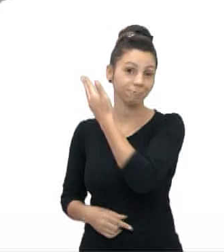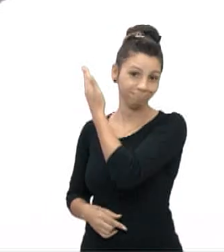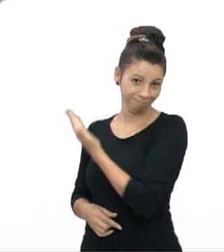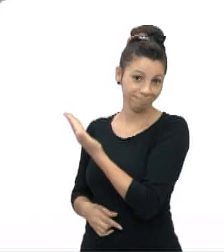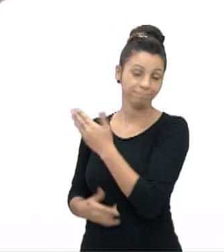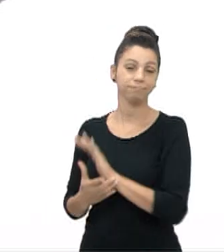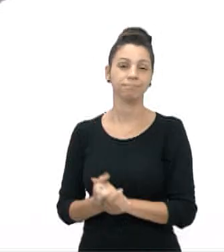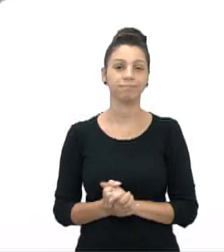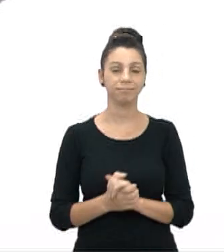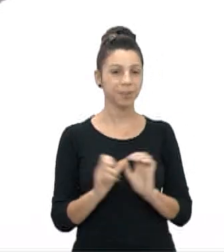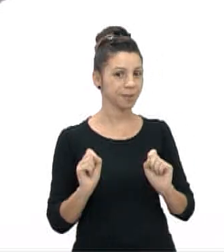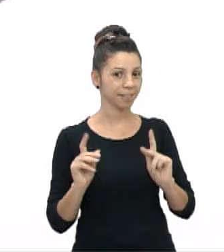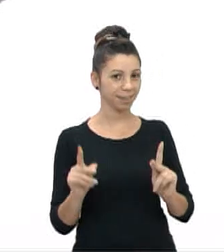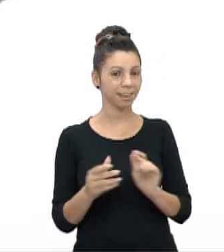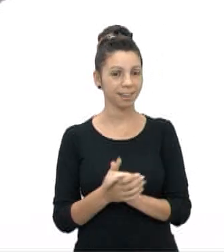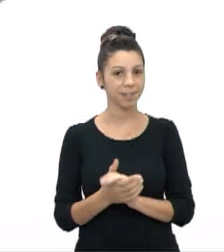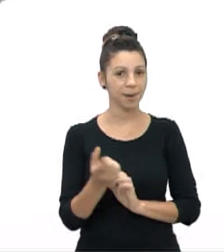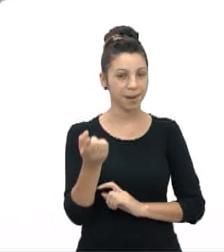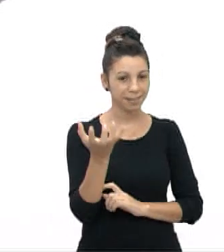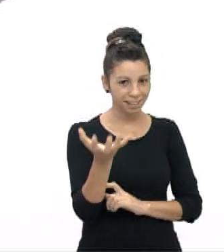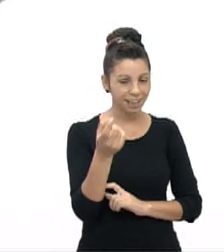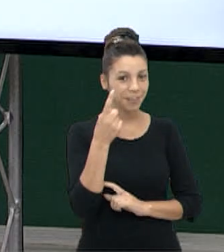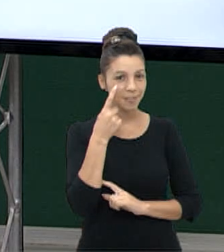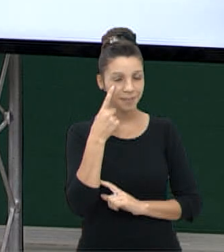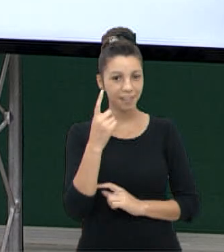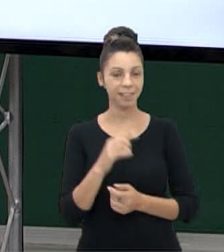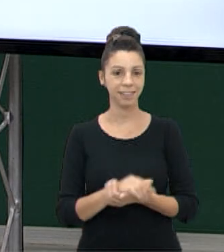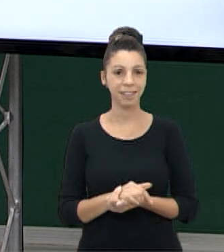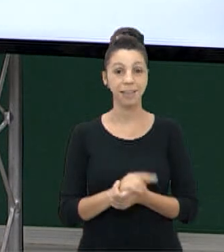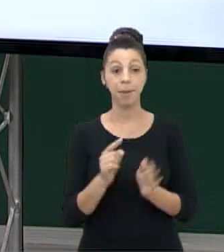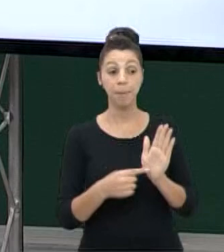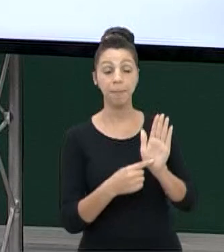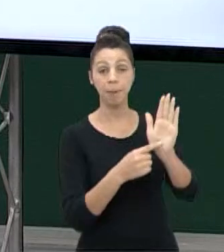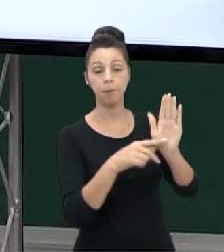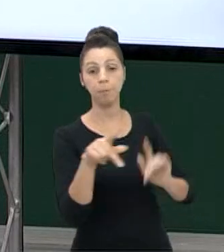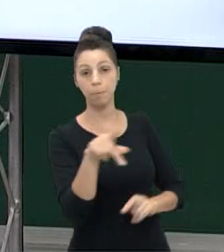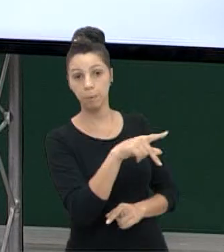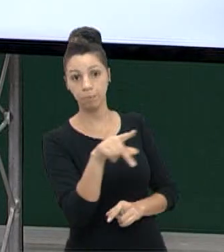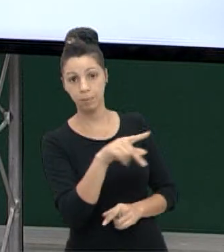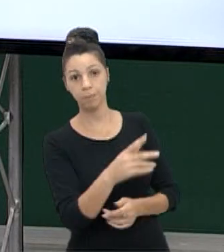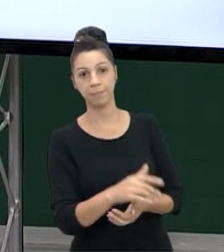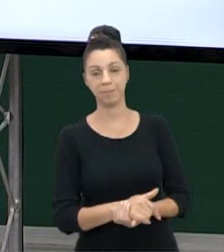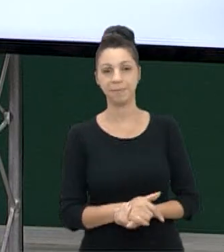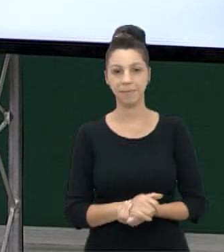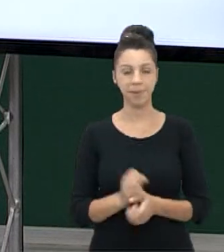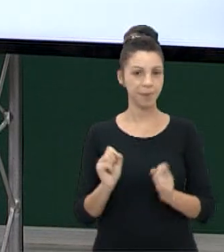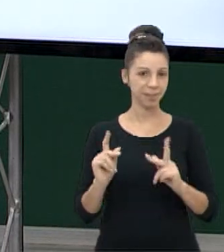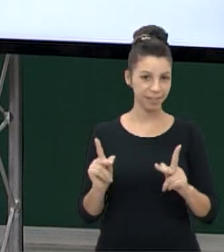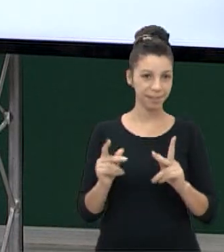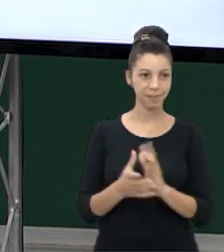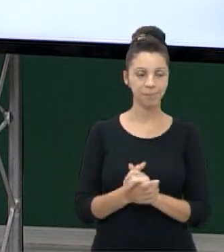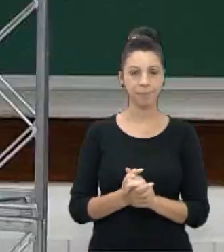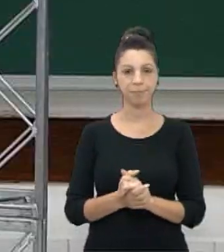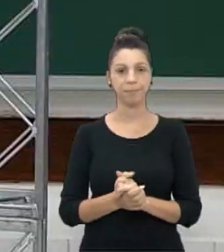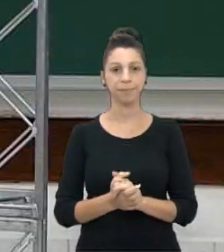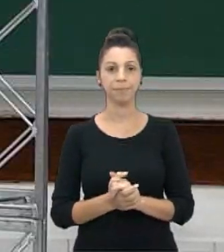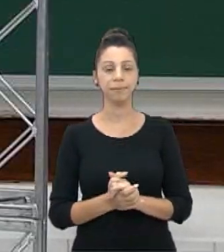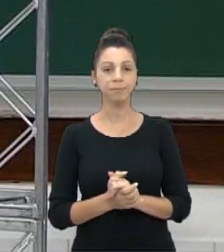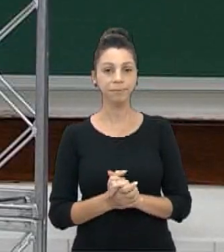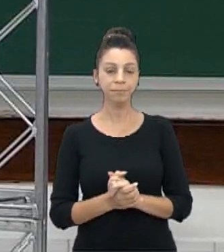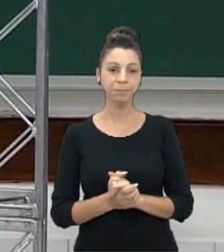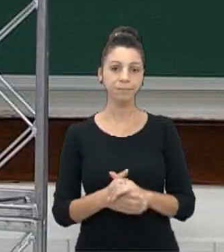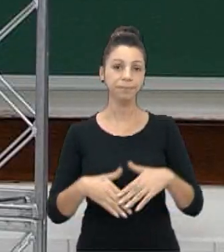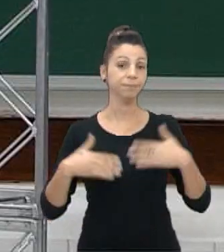conclusão. Tudo bem? Eu quero ver. Depois mostre ao seu professor ou à sua professora, tá bom? Vamos lá.